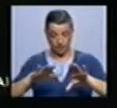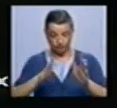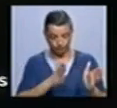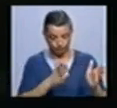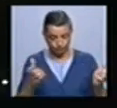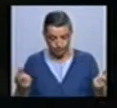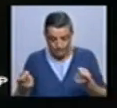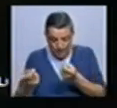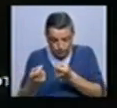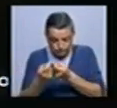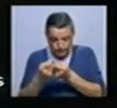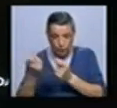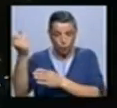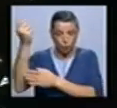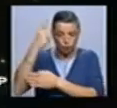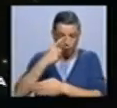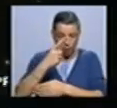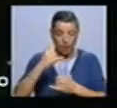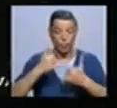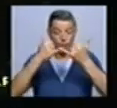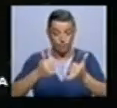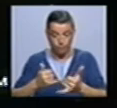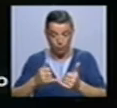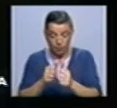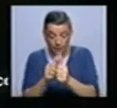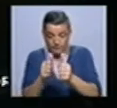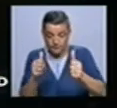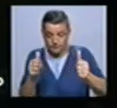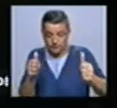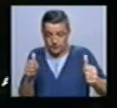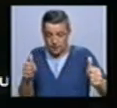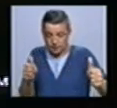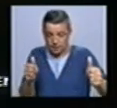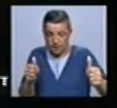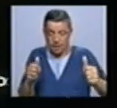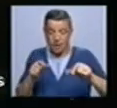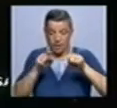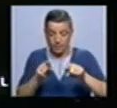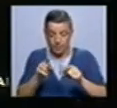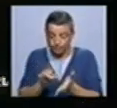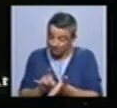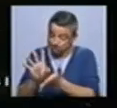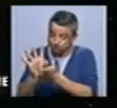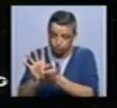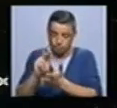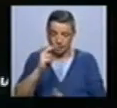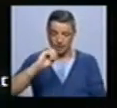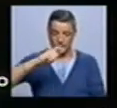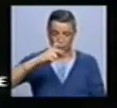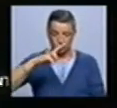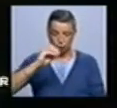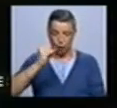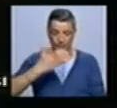aproximando do Sol e depois, quando se afastou, neste movimento, a sua gravidade expulsou uma grande quantidade de asteroides que se tinham